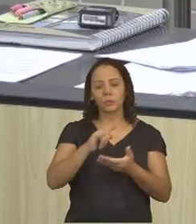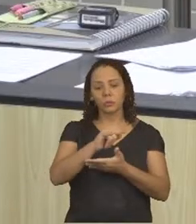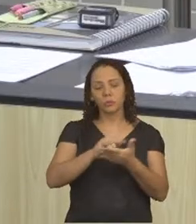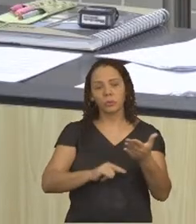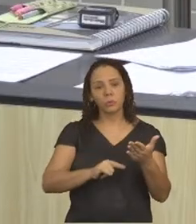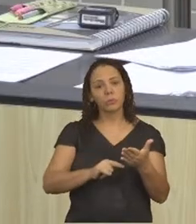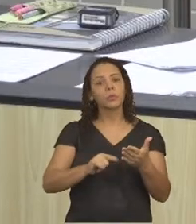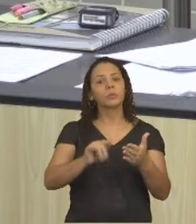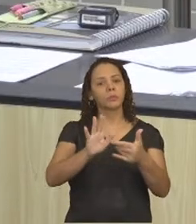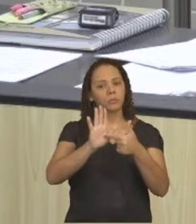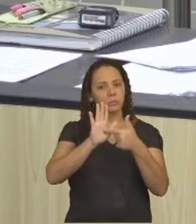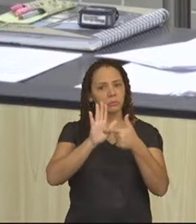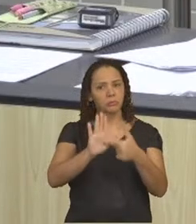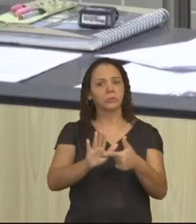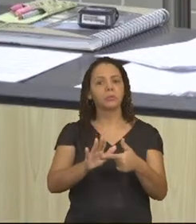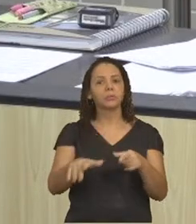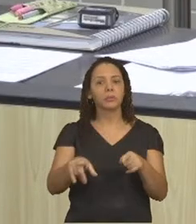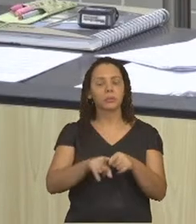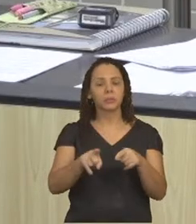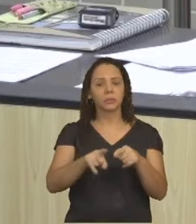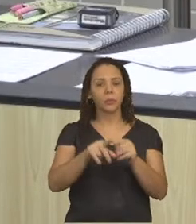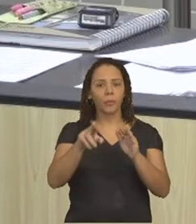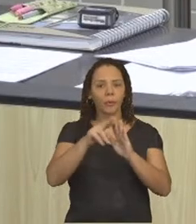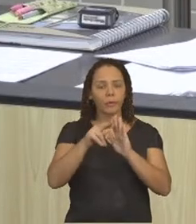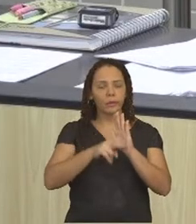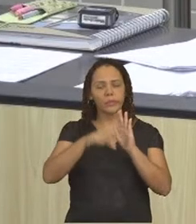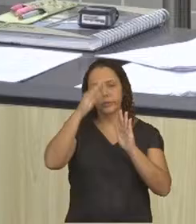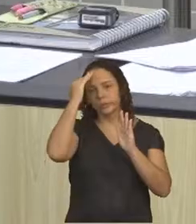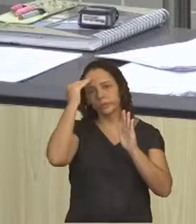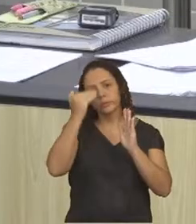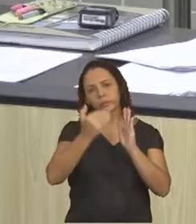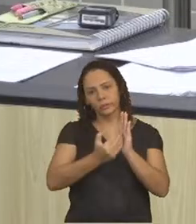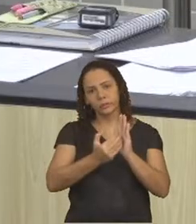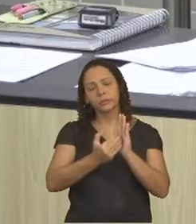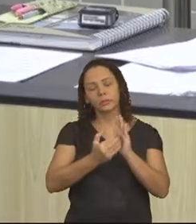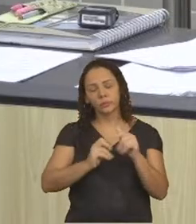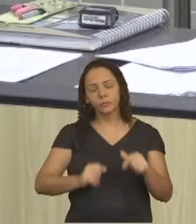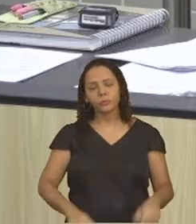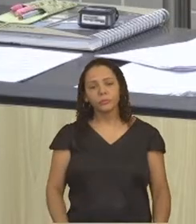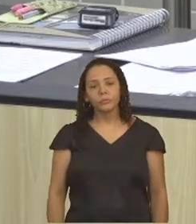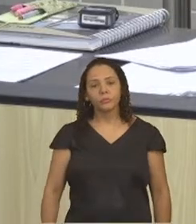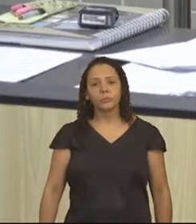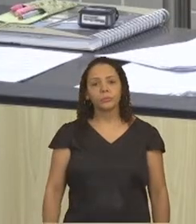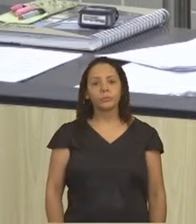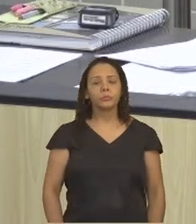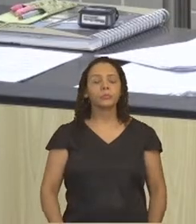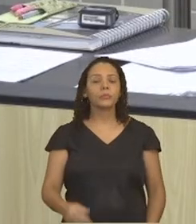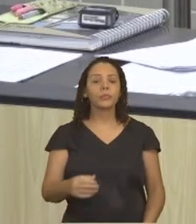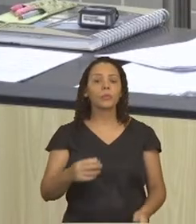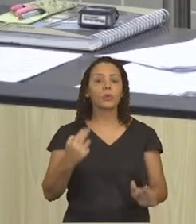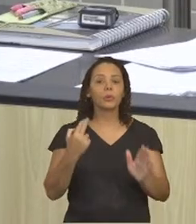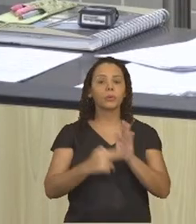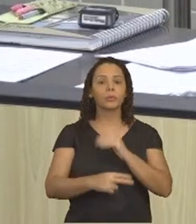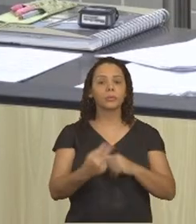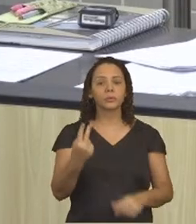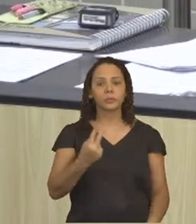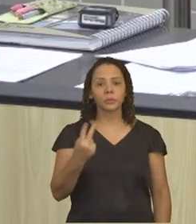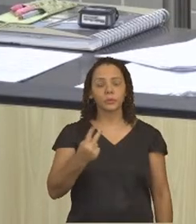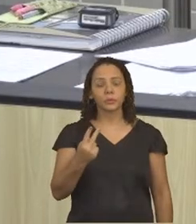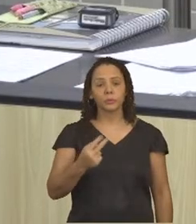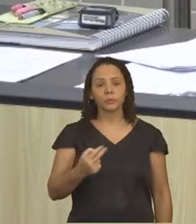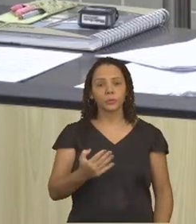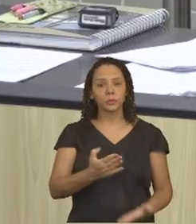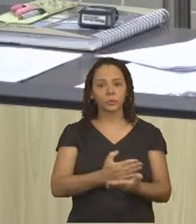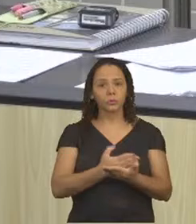exigida e ao cumprimento das diretrizes estabelecidas para a prestação de contas. Parágrafo 2º. O repasse